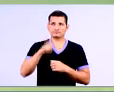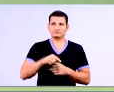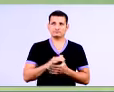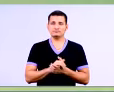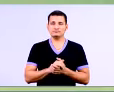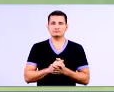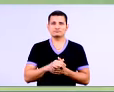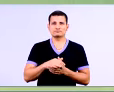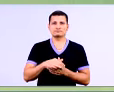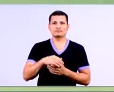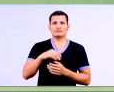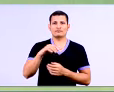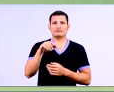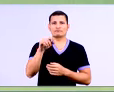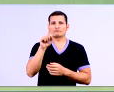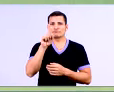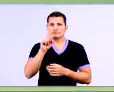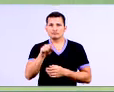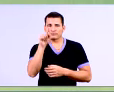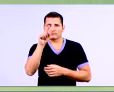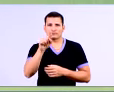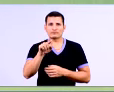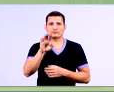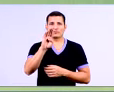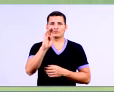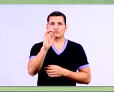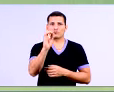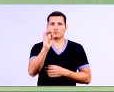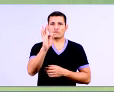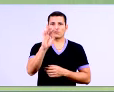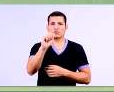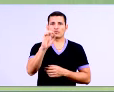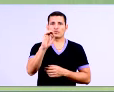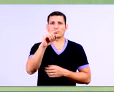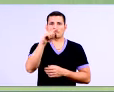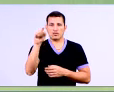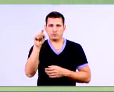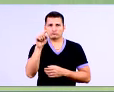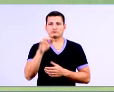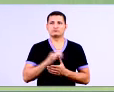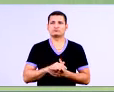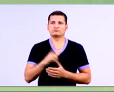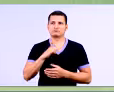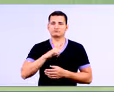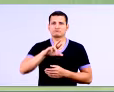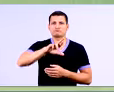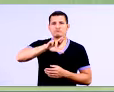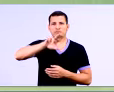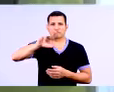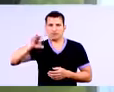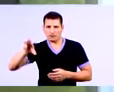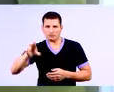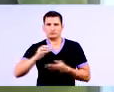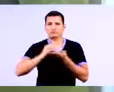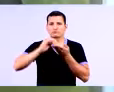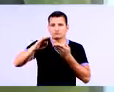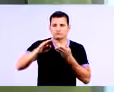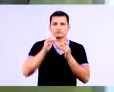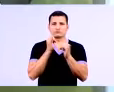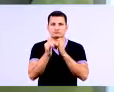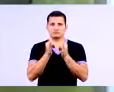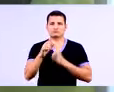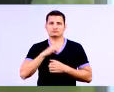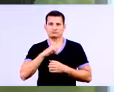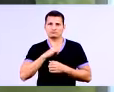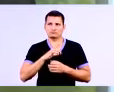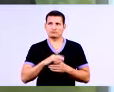de enviar ou o comando de enviar. Existem muitas e diversas formas de enviar uma informação.